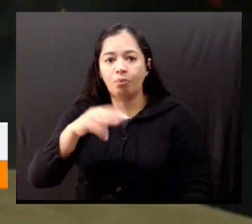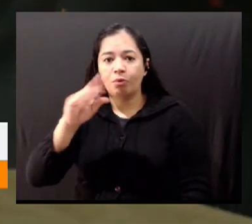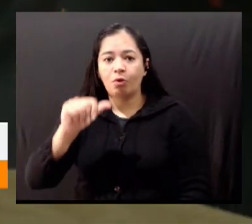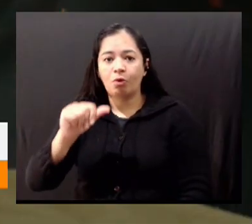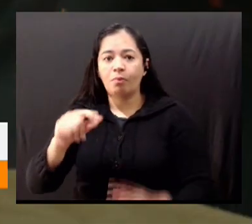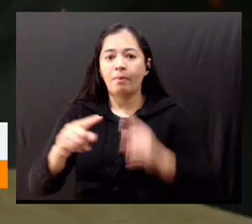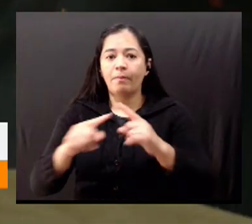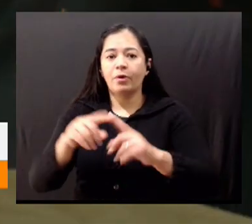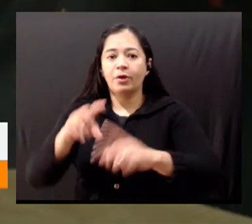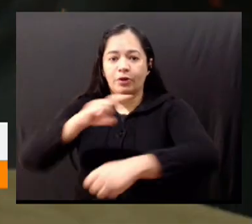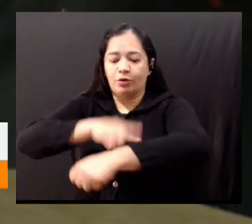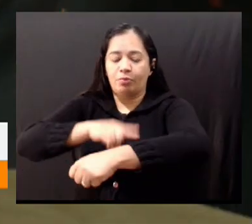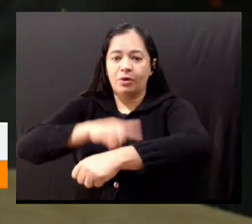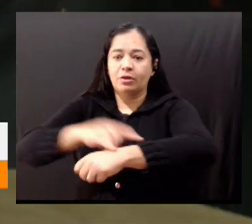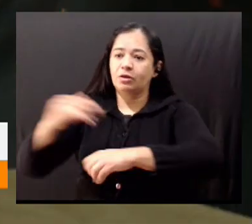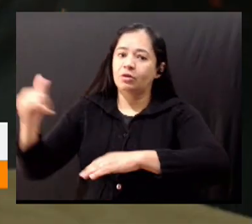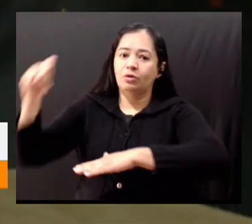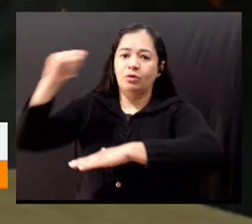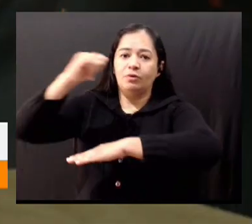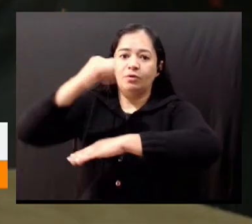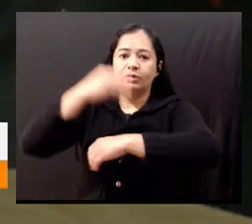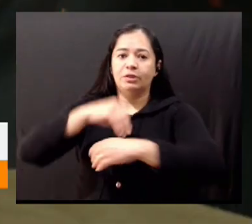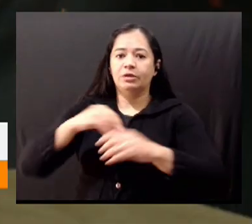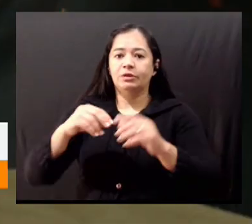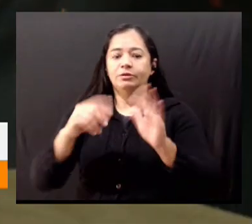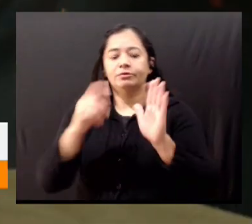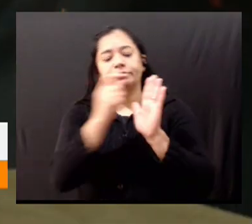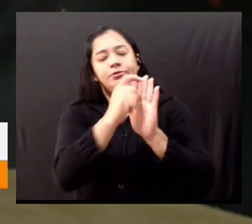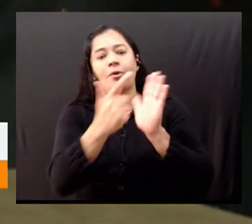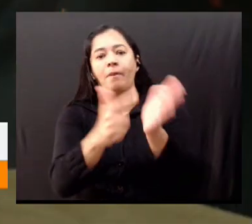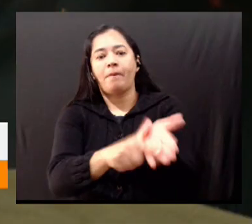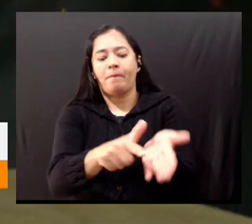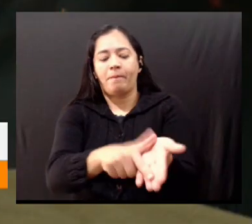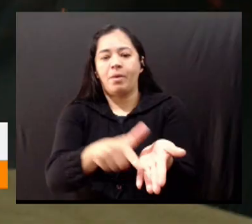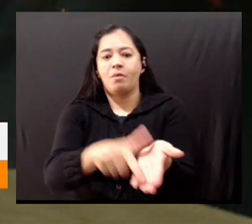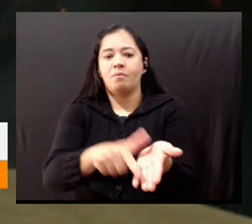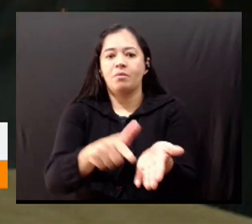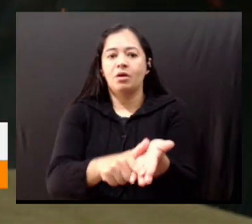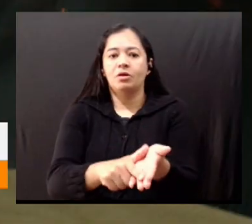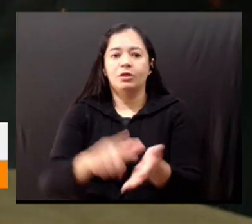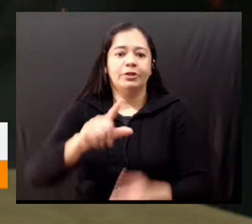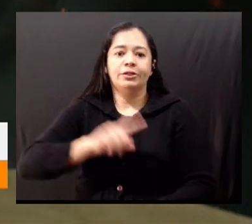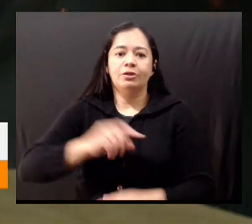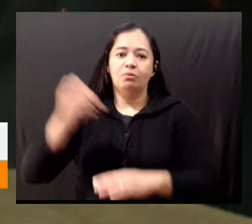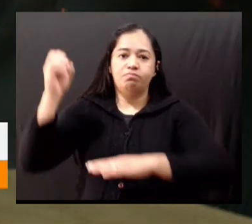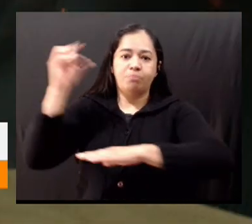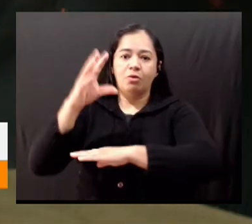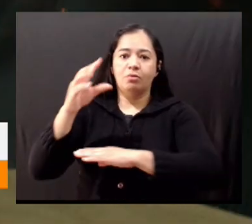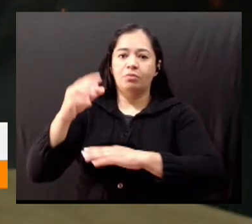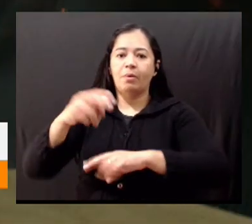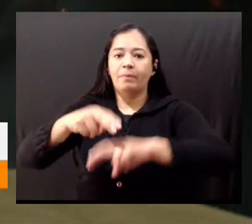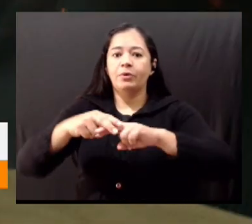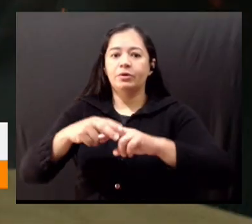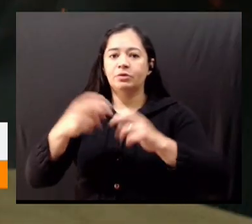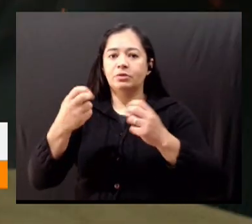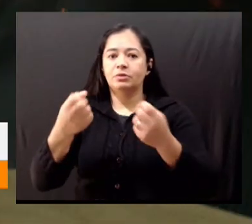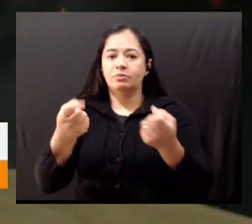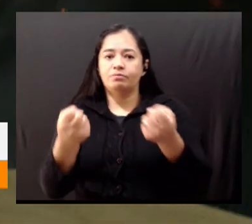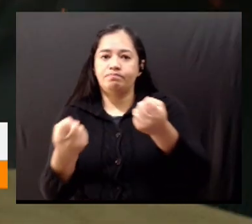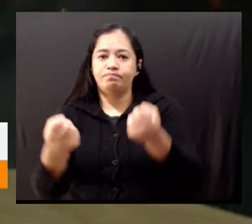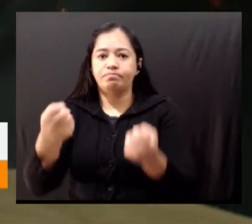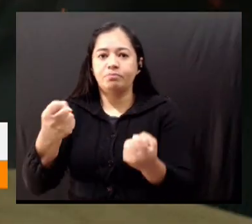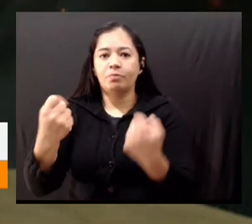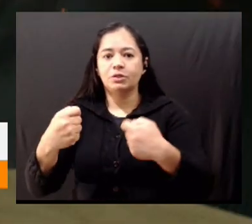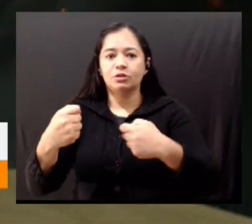bilhete escrito que, né, que tinha uma ameaça de bomba ali e o piloto teve que pousar em Brasília. Imagina